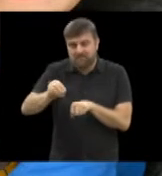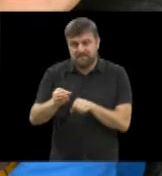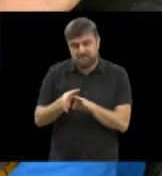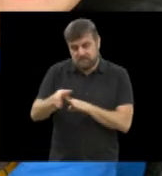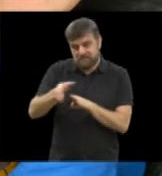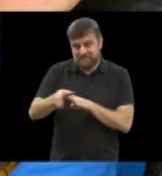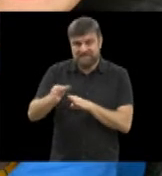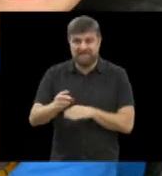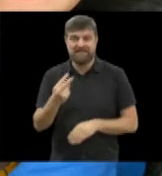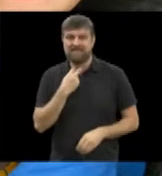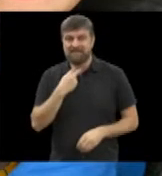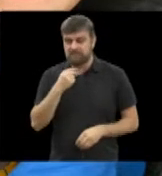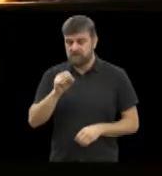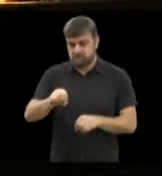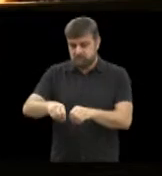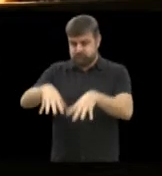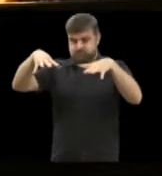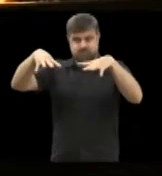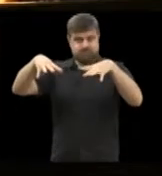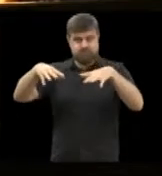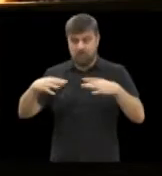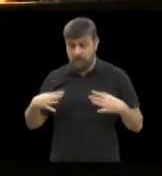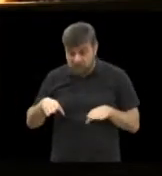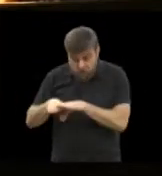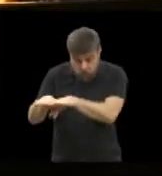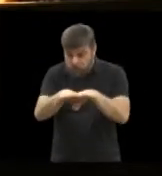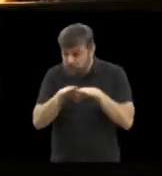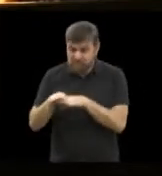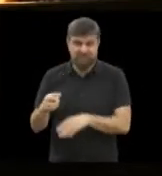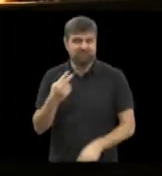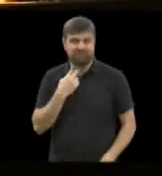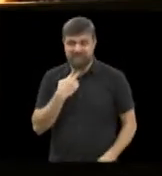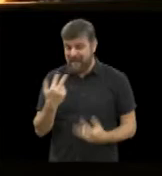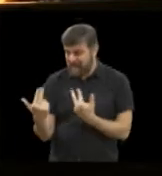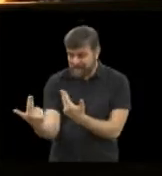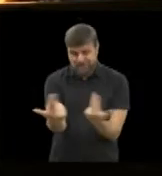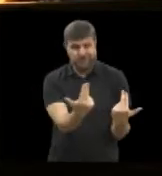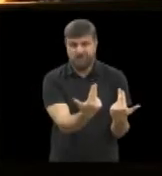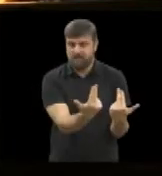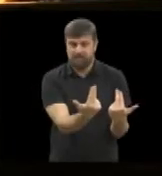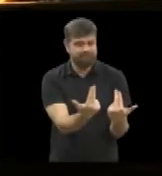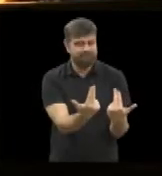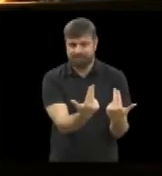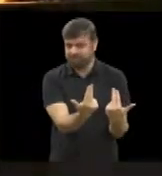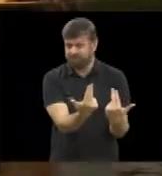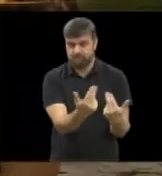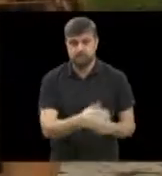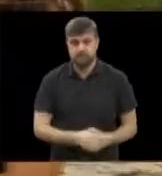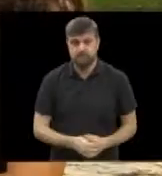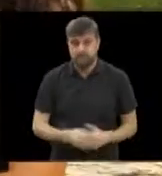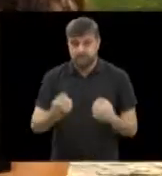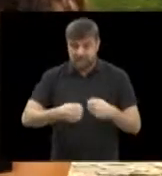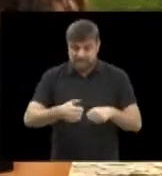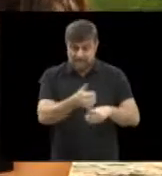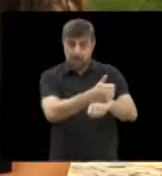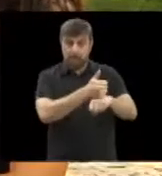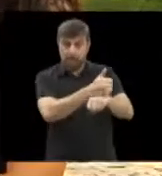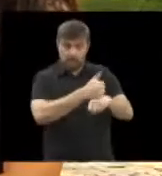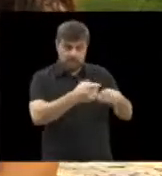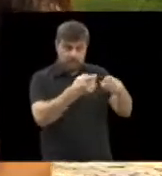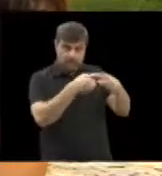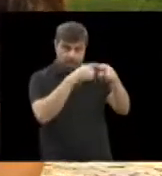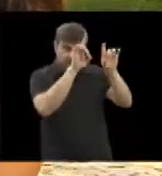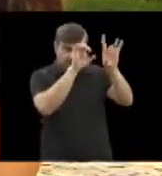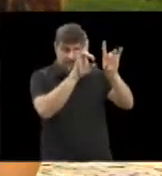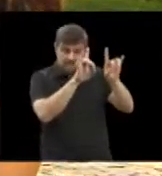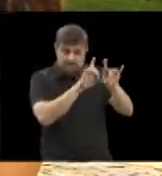não existe uma fórmula mágica para todo mundo, não existe uma fórmula igual para todo mundo. Então, vá atrás de uma formação específica,